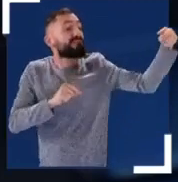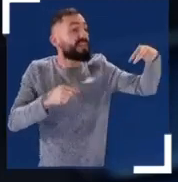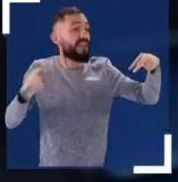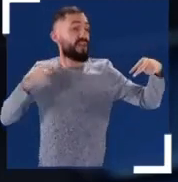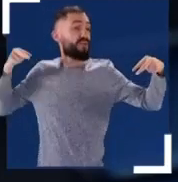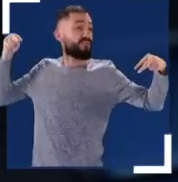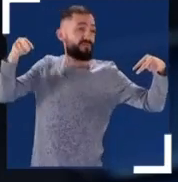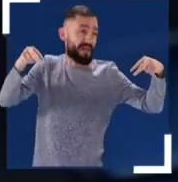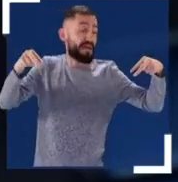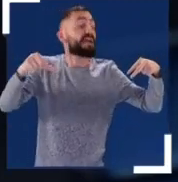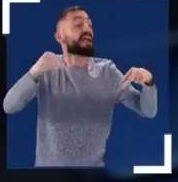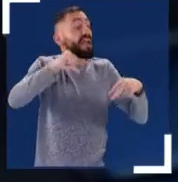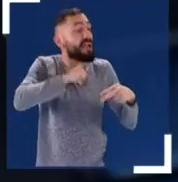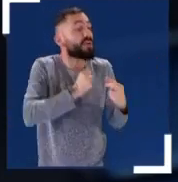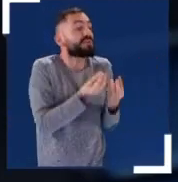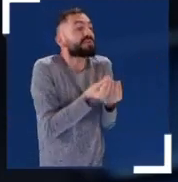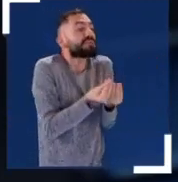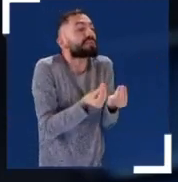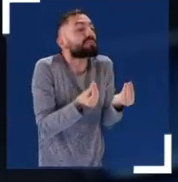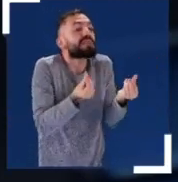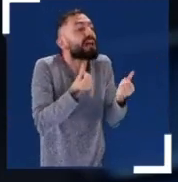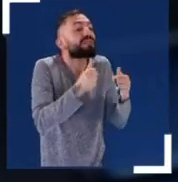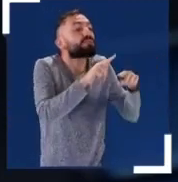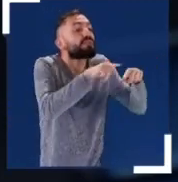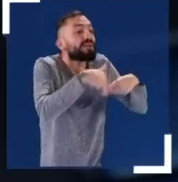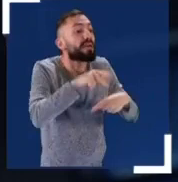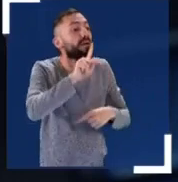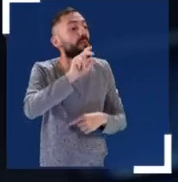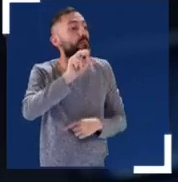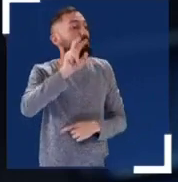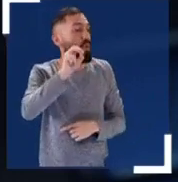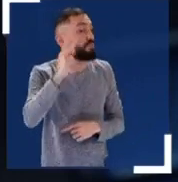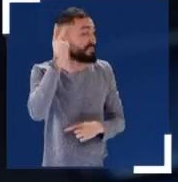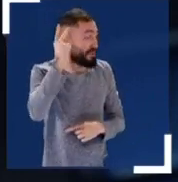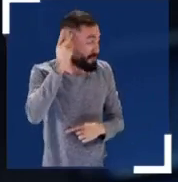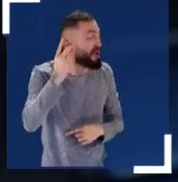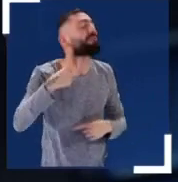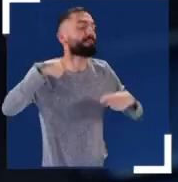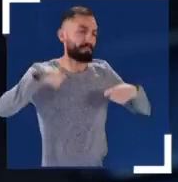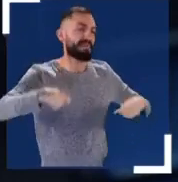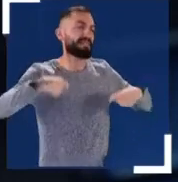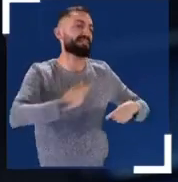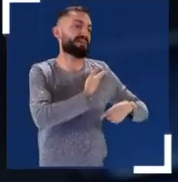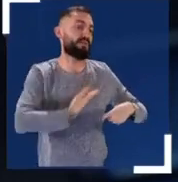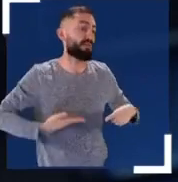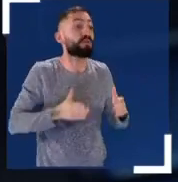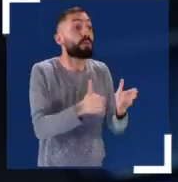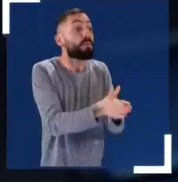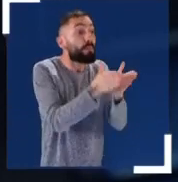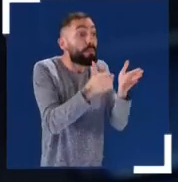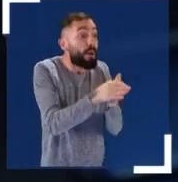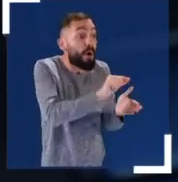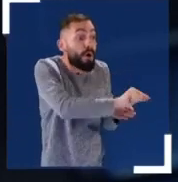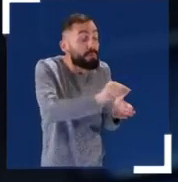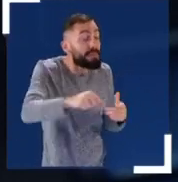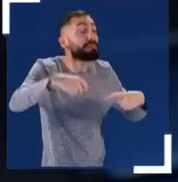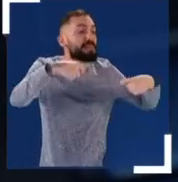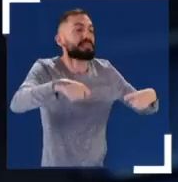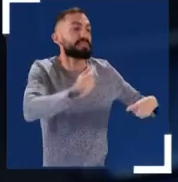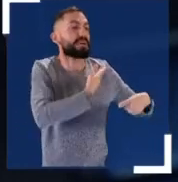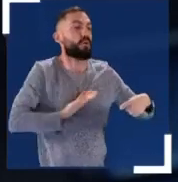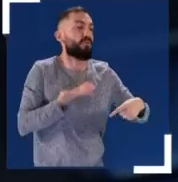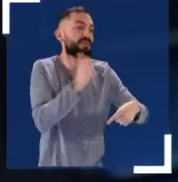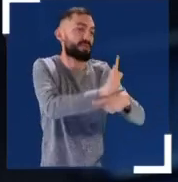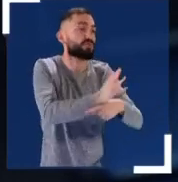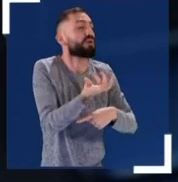minha sensibilidade é que o povo de São Paulo ainda precisa muito do governo, as pessoas pobres dependem do governo e eu quero muito poder ajudar as